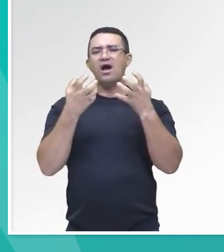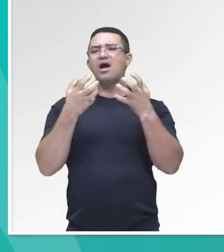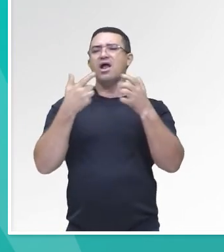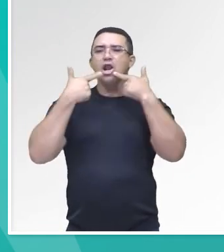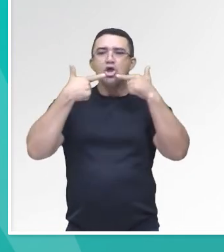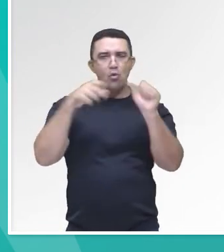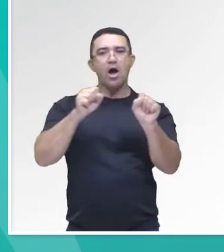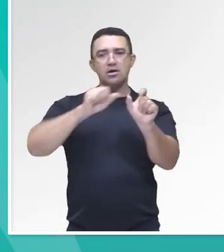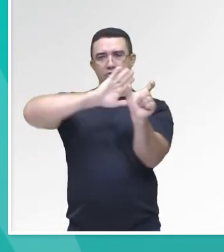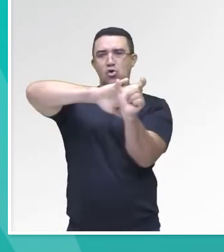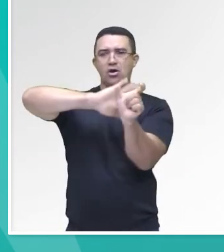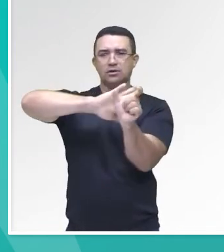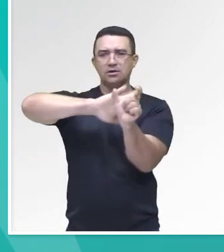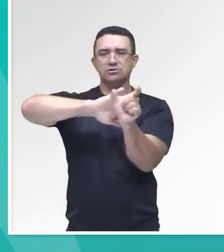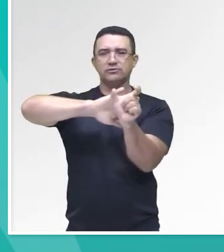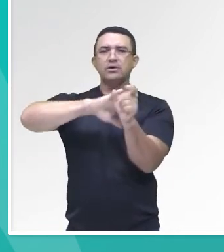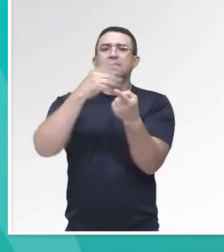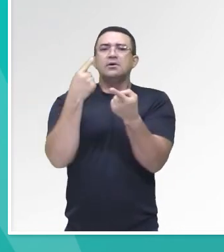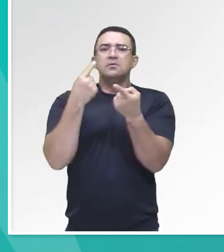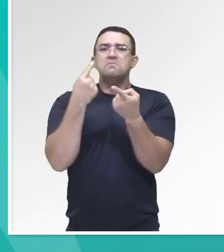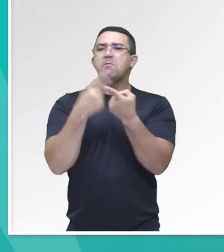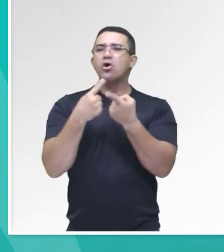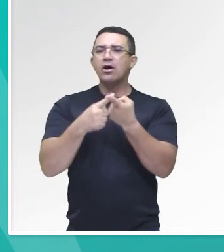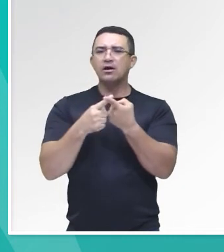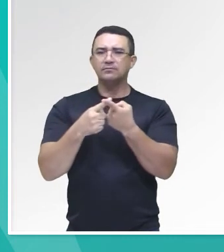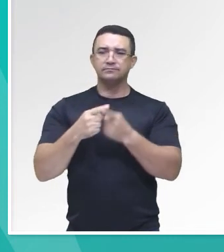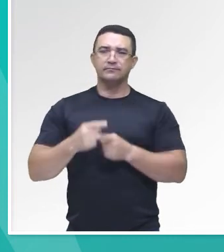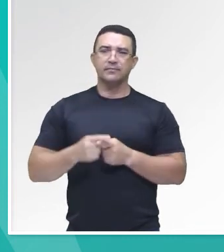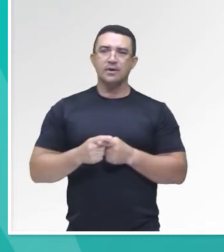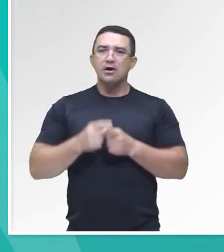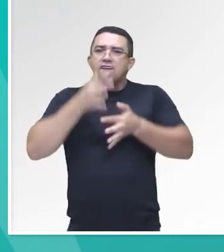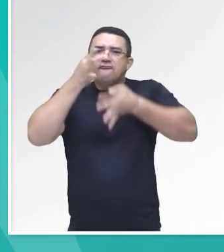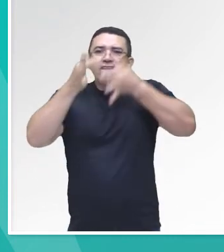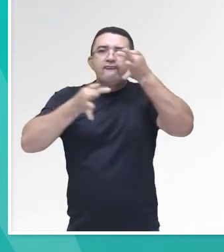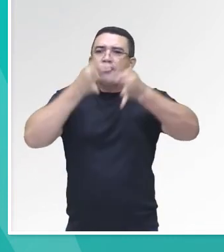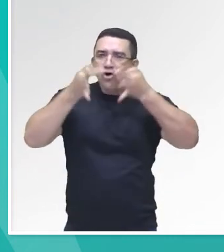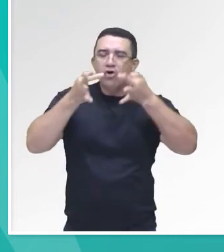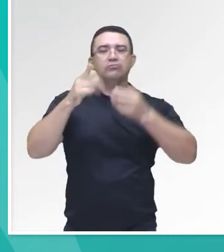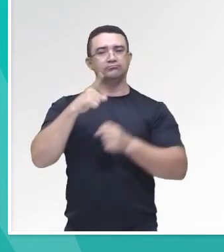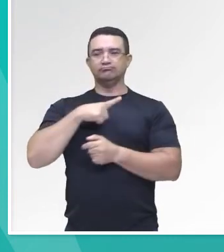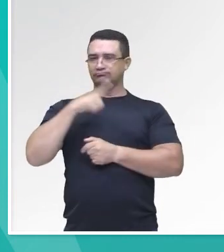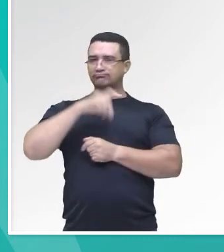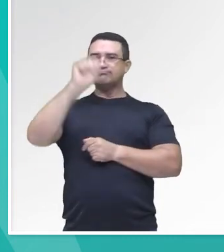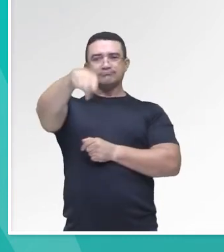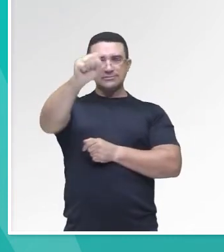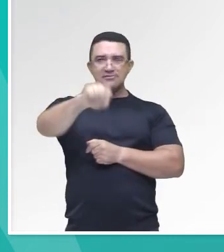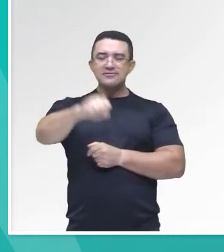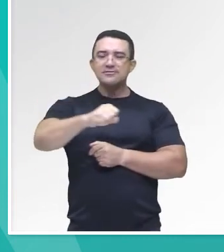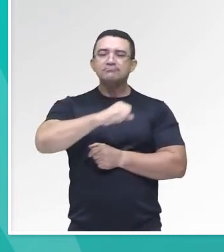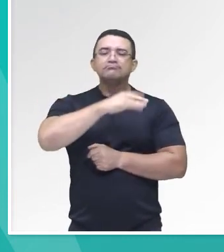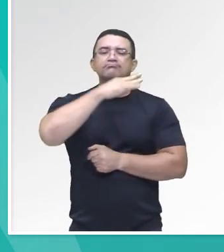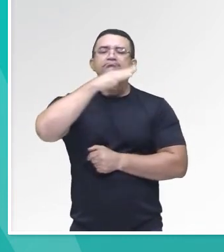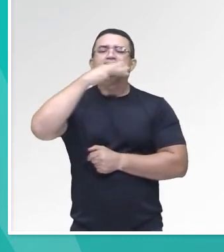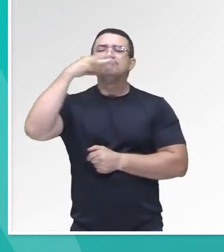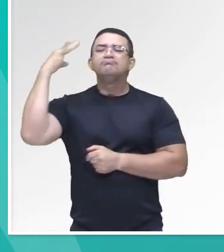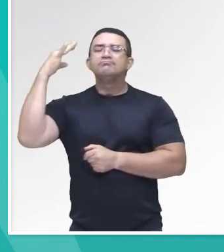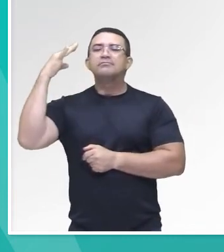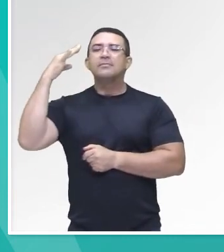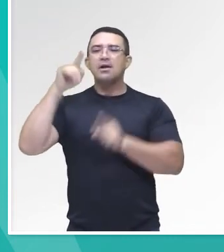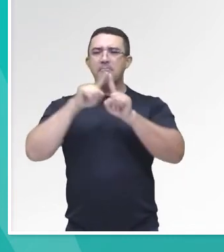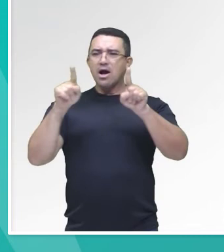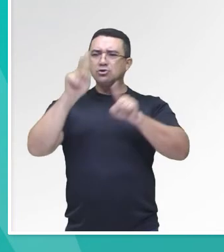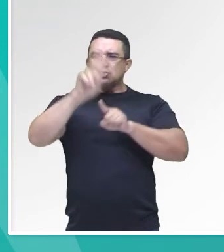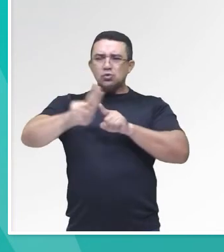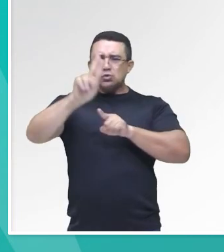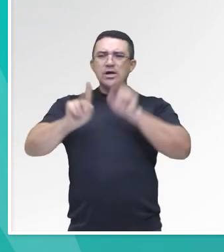conotativa. Por quê? Porque as rosas, elas têm perfume, não é verdade? Só que aí ele está usando o quê?